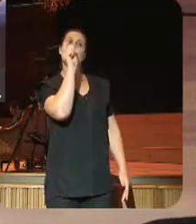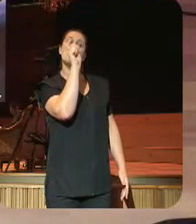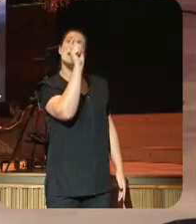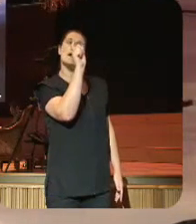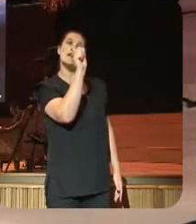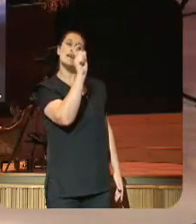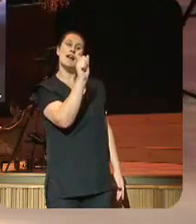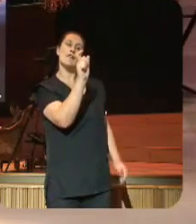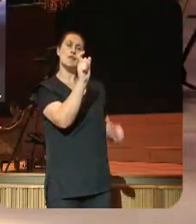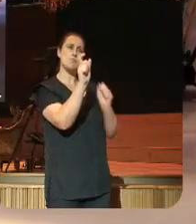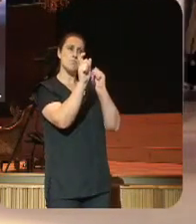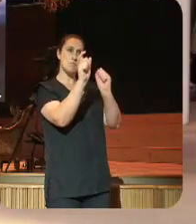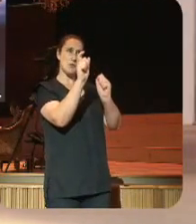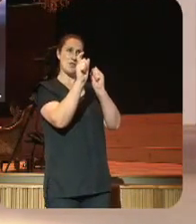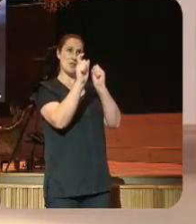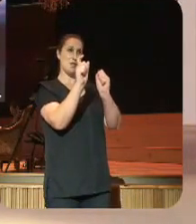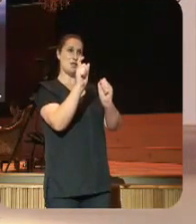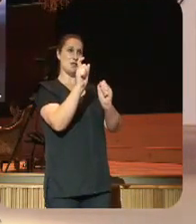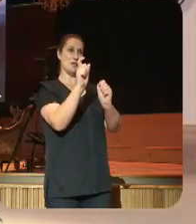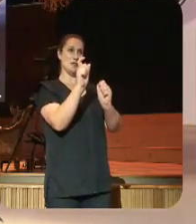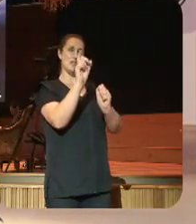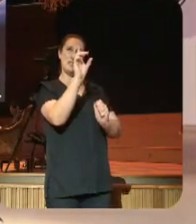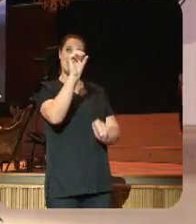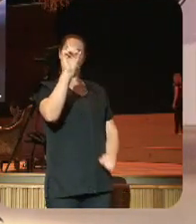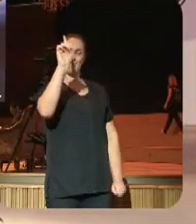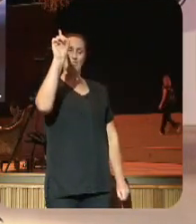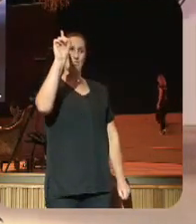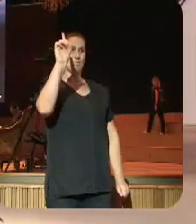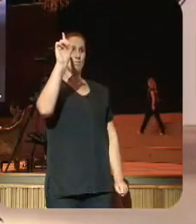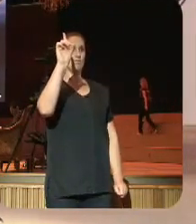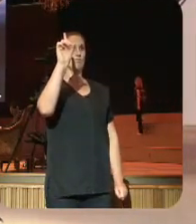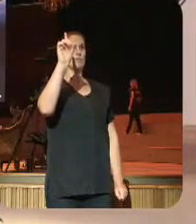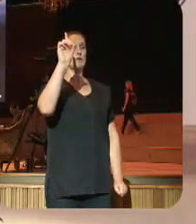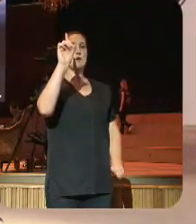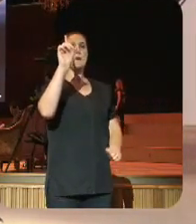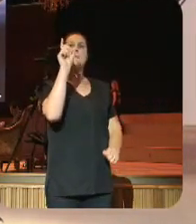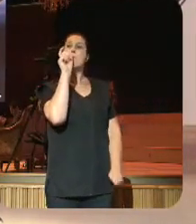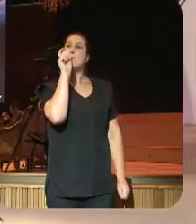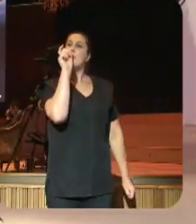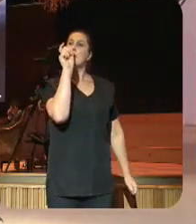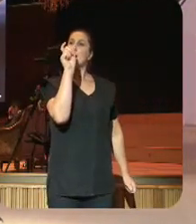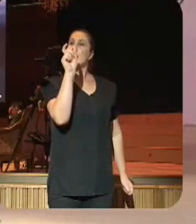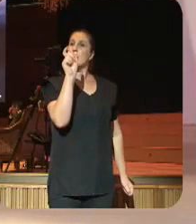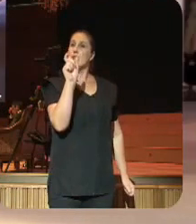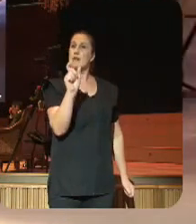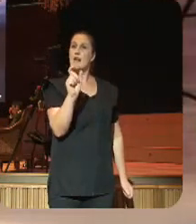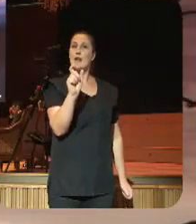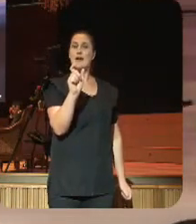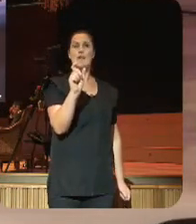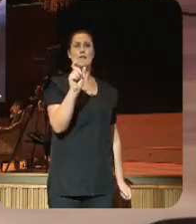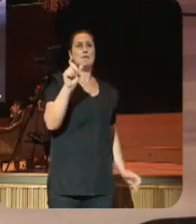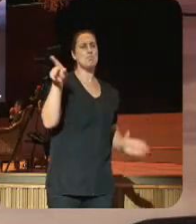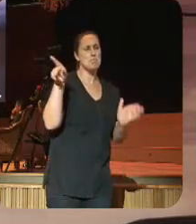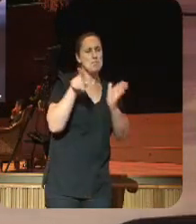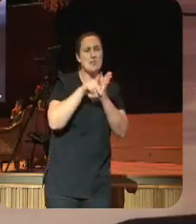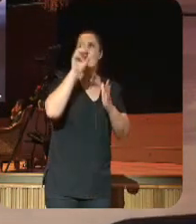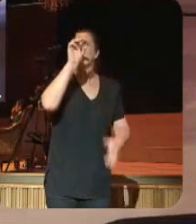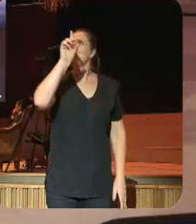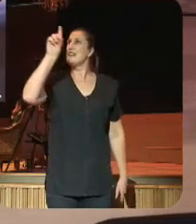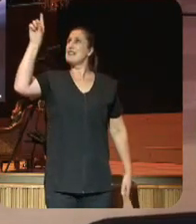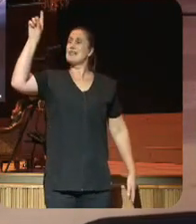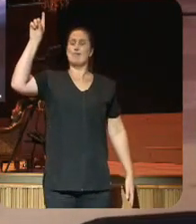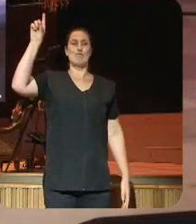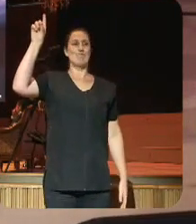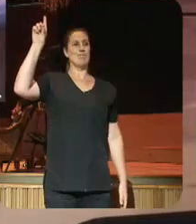palavra poderosa, essa palavra ativa, essa palavra que é divindade em